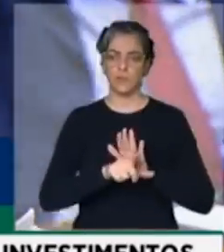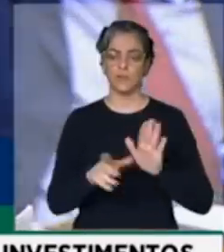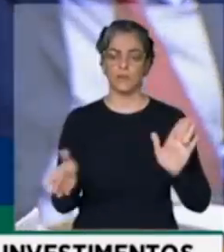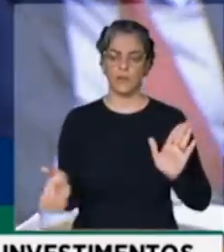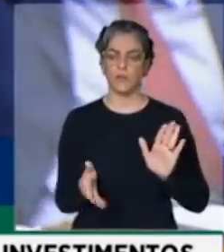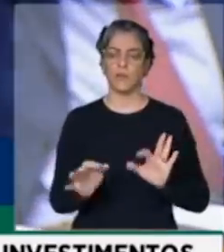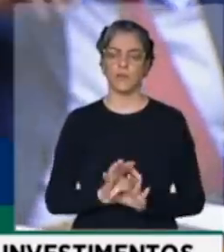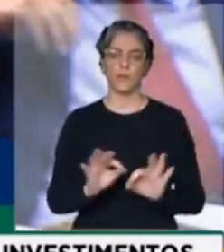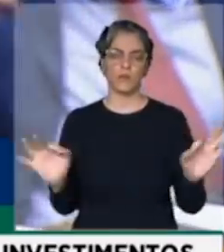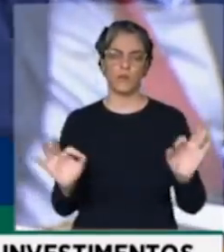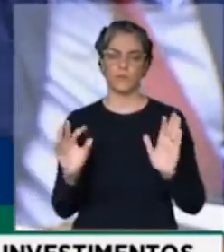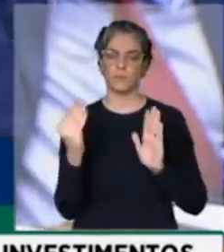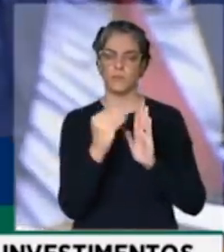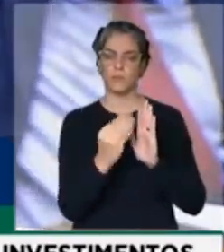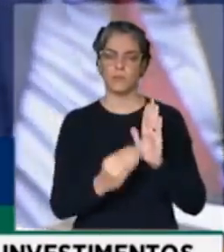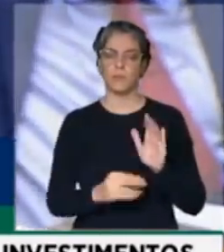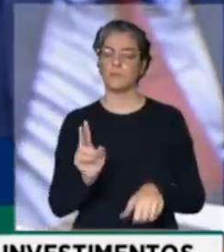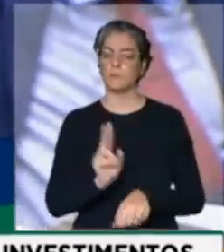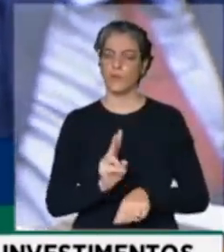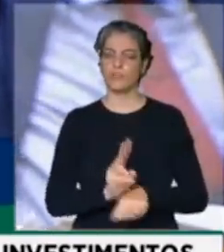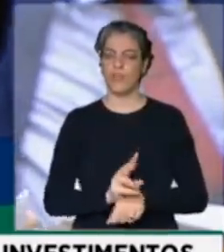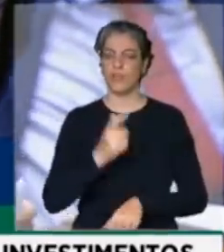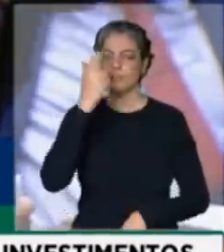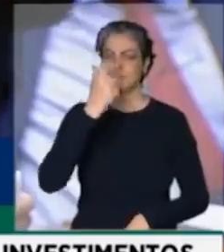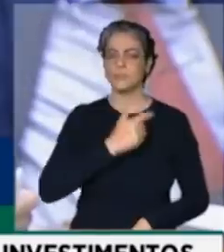Vinícius Poit, está blindando ali o investidor anjo